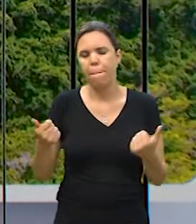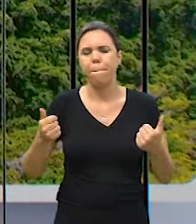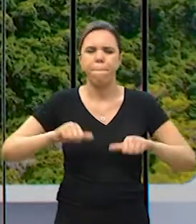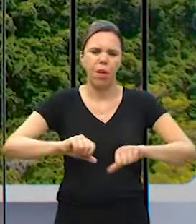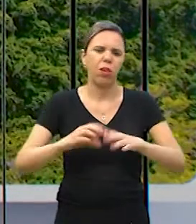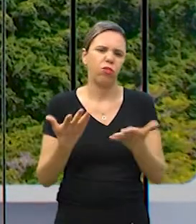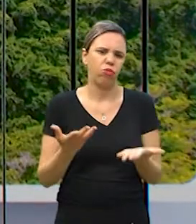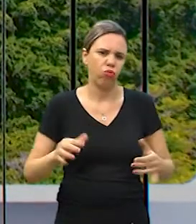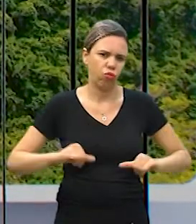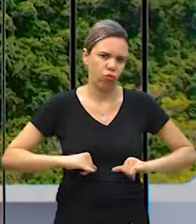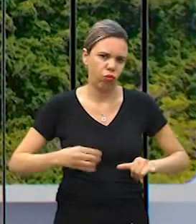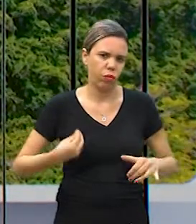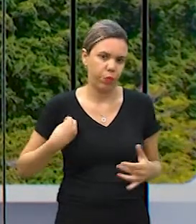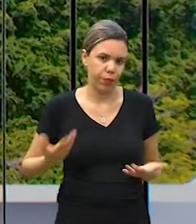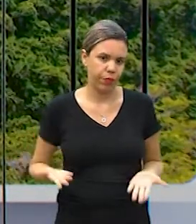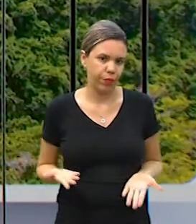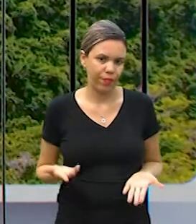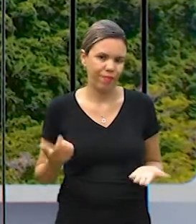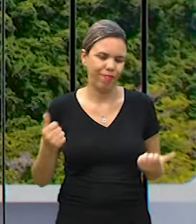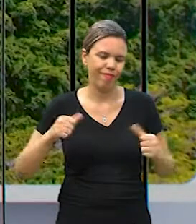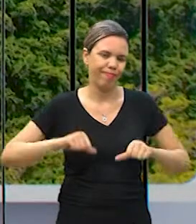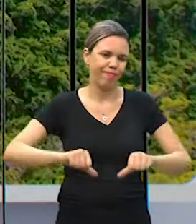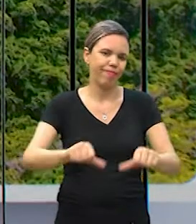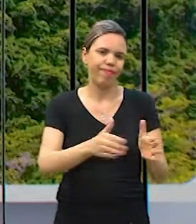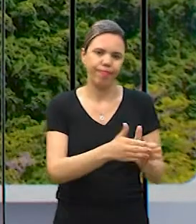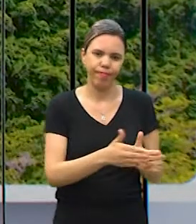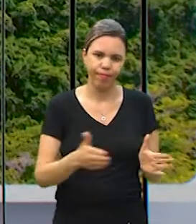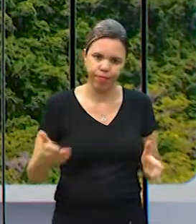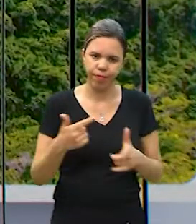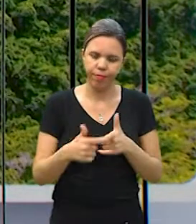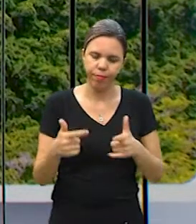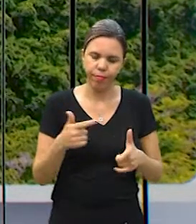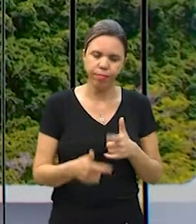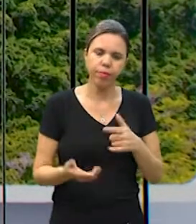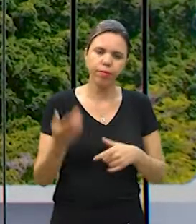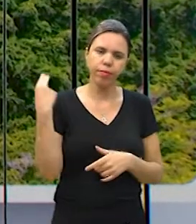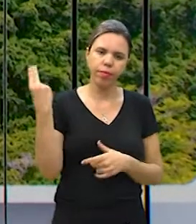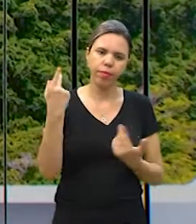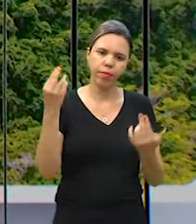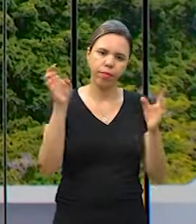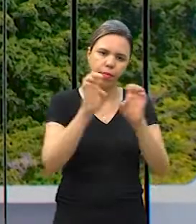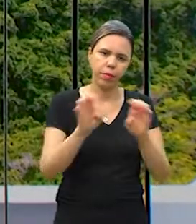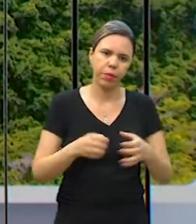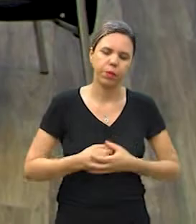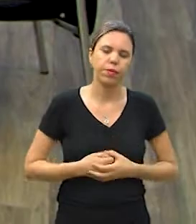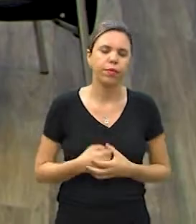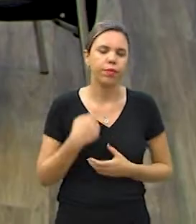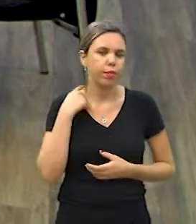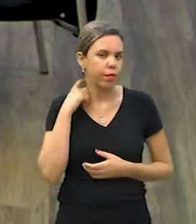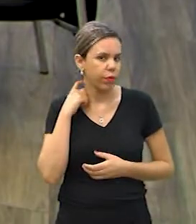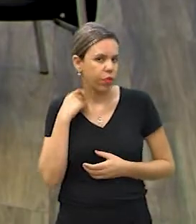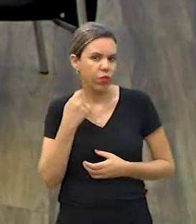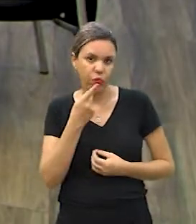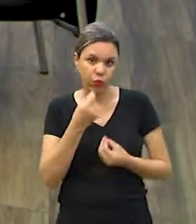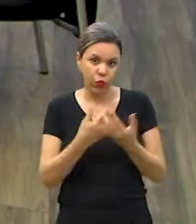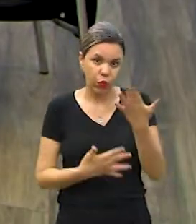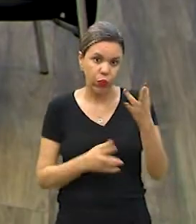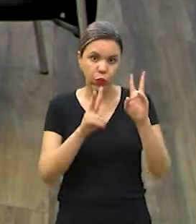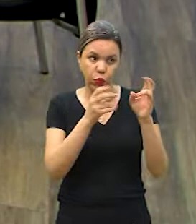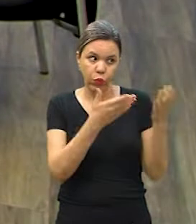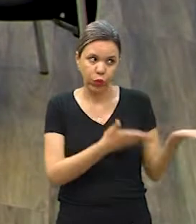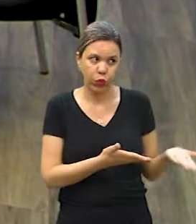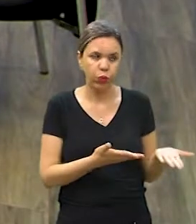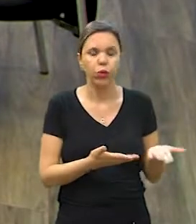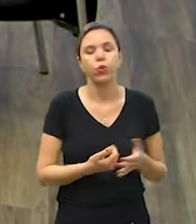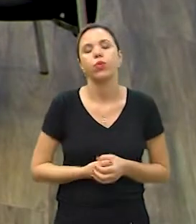situação pior que nós vivemos, que agravaram-se, né, problemas que já eram estruturais. Nós vamos abordar bastante